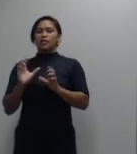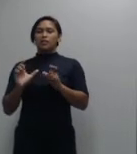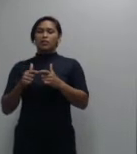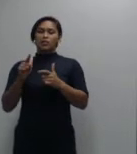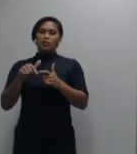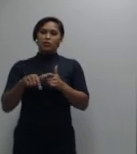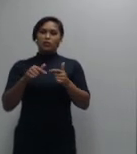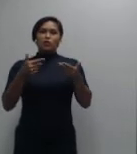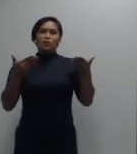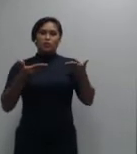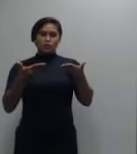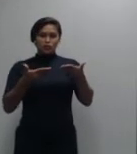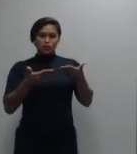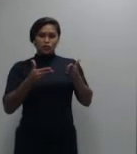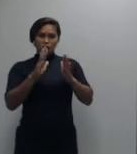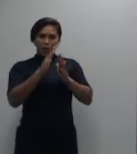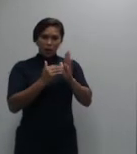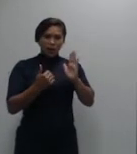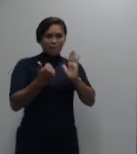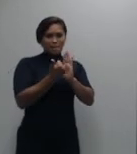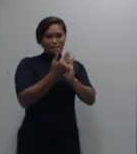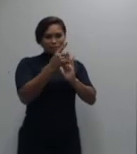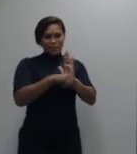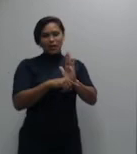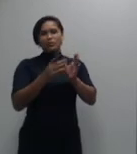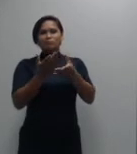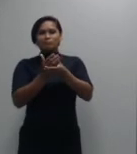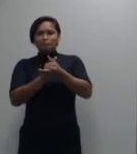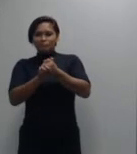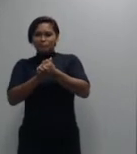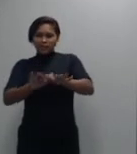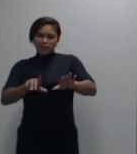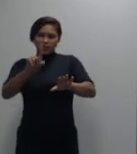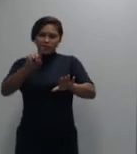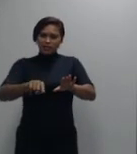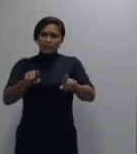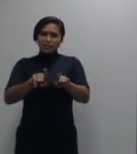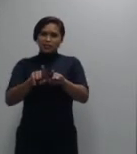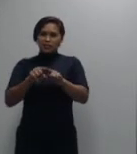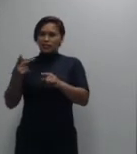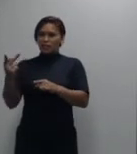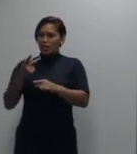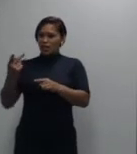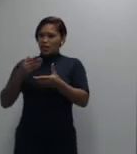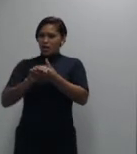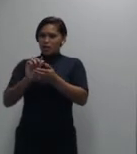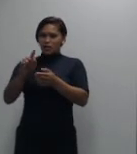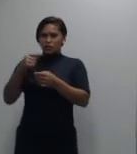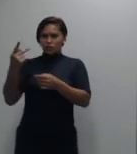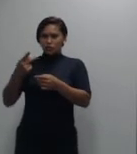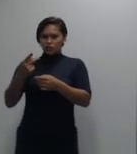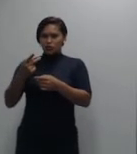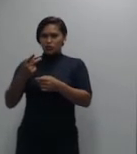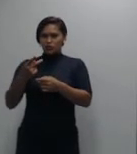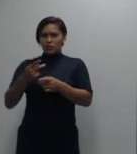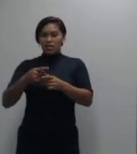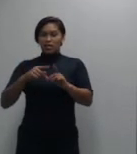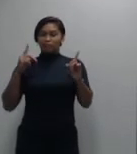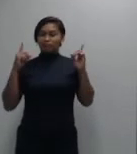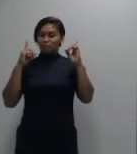exatamente de uma parte do elitismo estabelecido entre as duas partes aqui o motivo extremamente